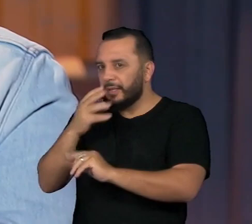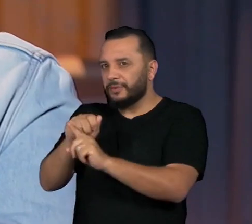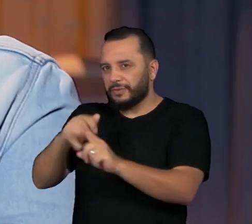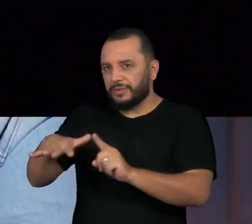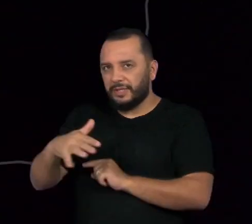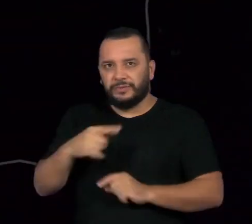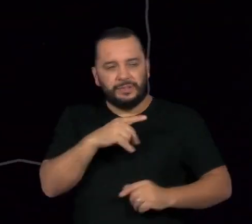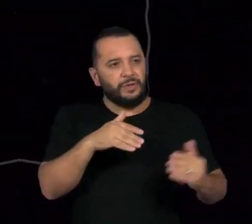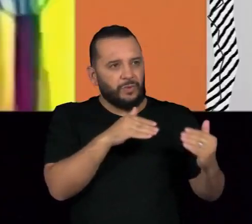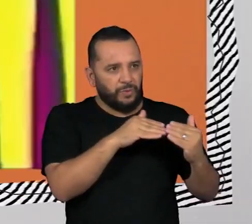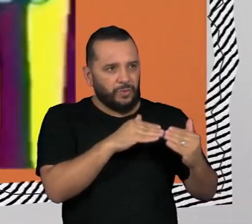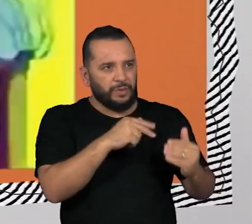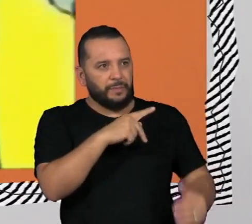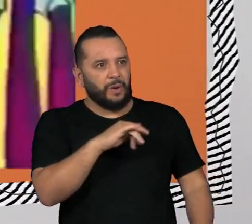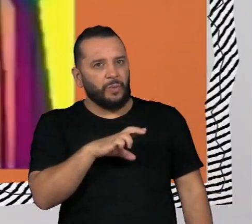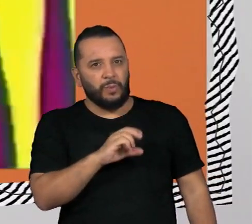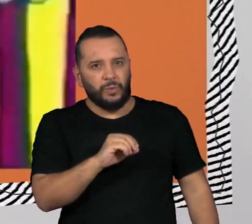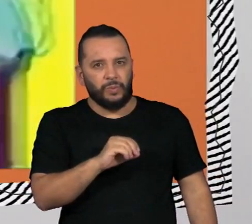concorda com o Huxley?